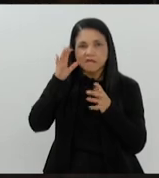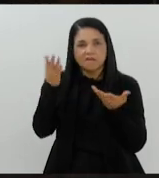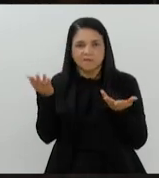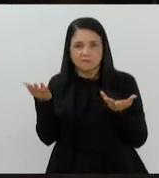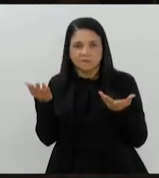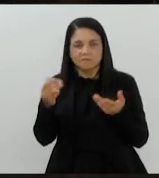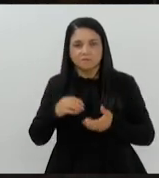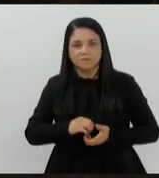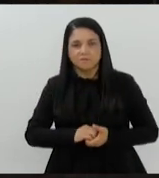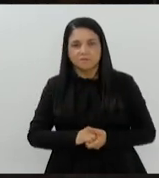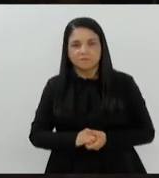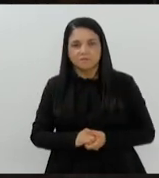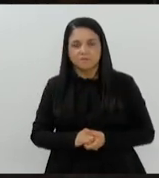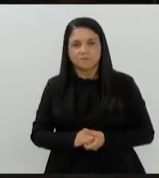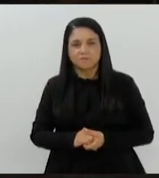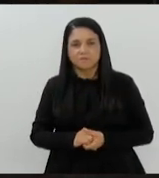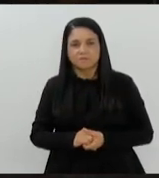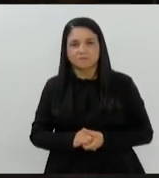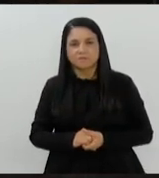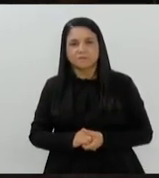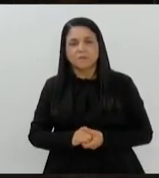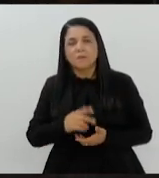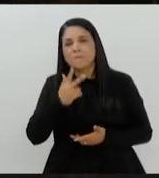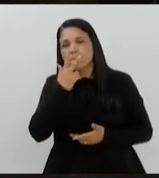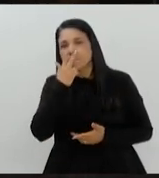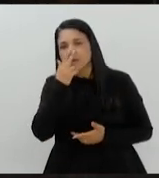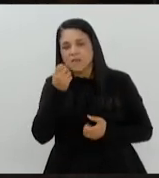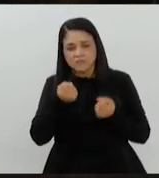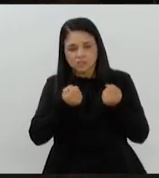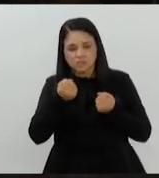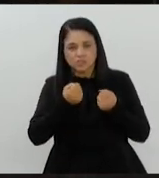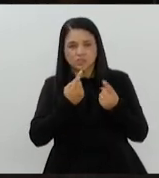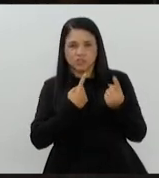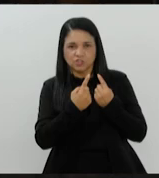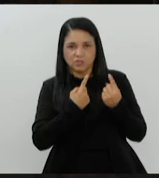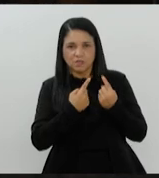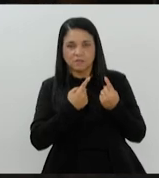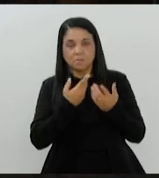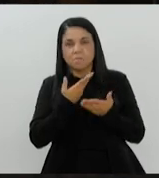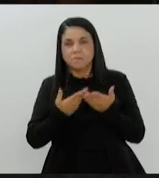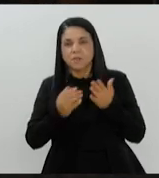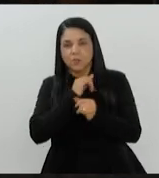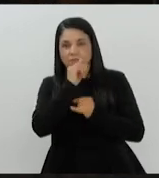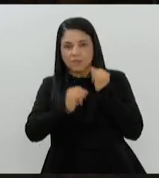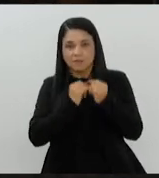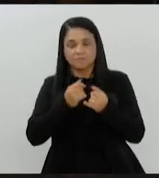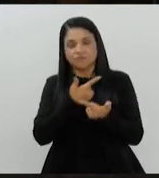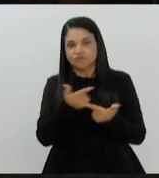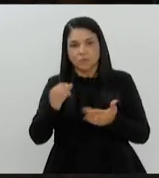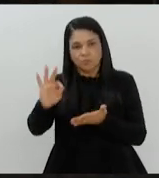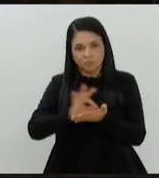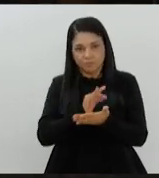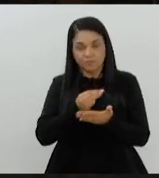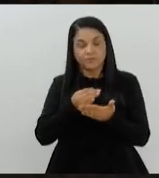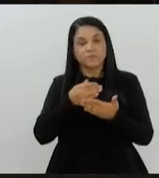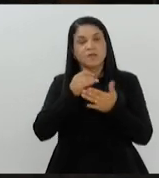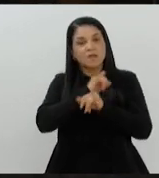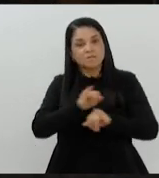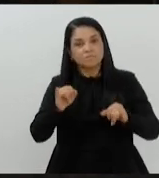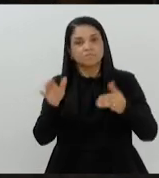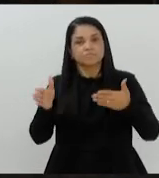congelou. Eu acho que ela está na estrada e perdeu o sinal. Não havendo mais oradores inscritos, a presidência